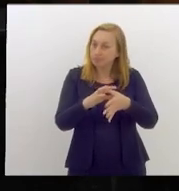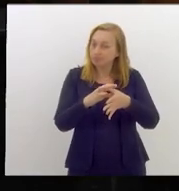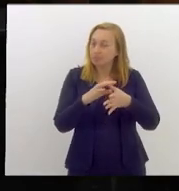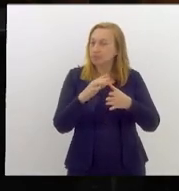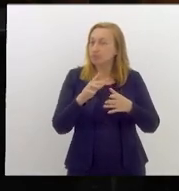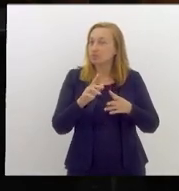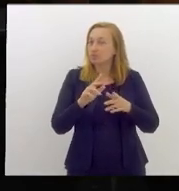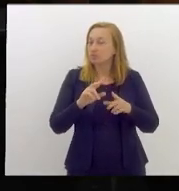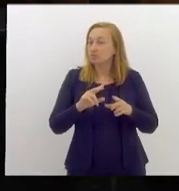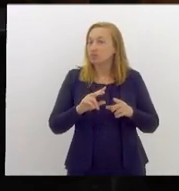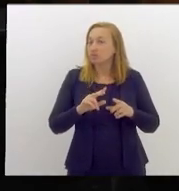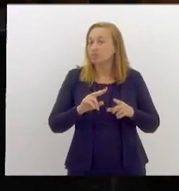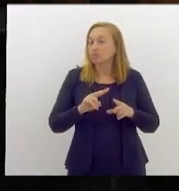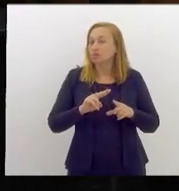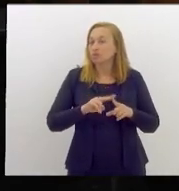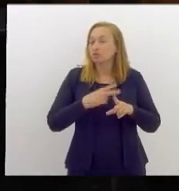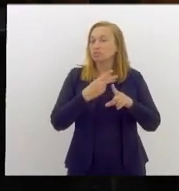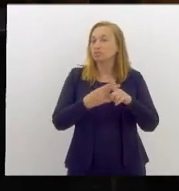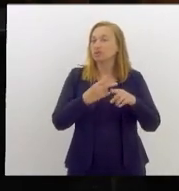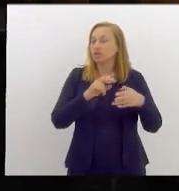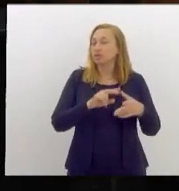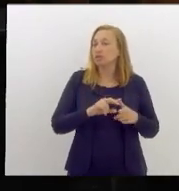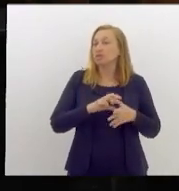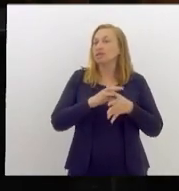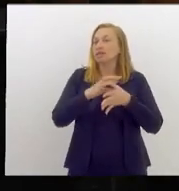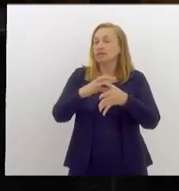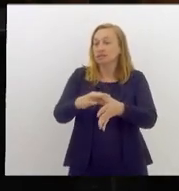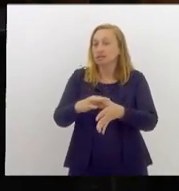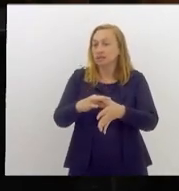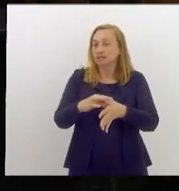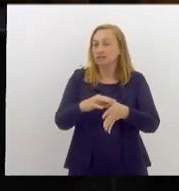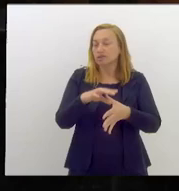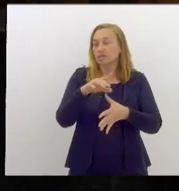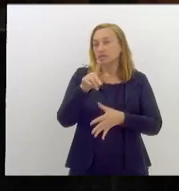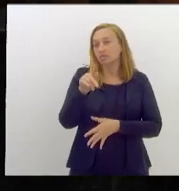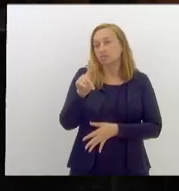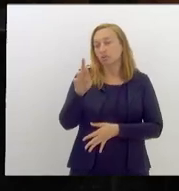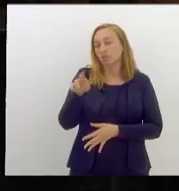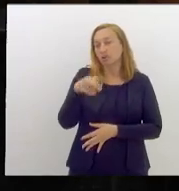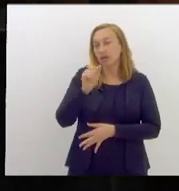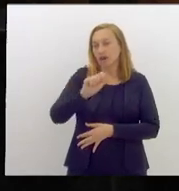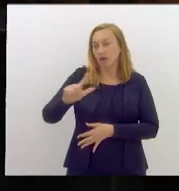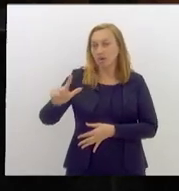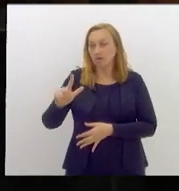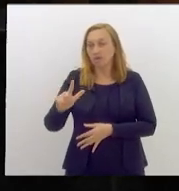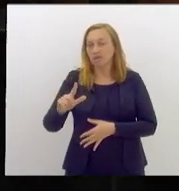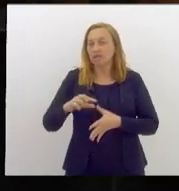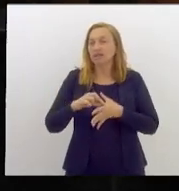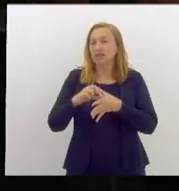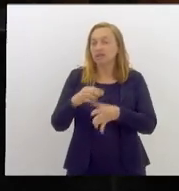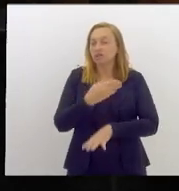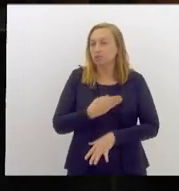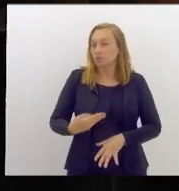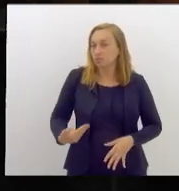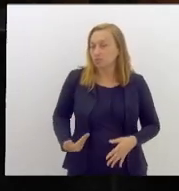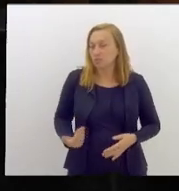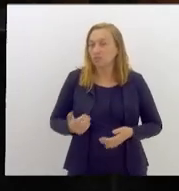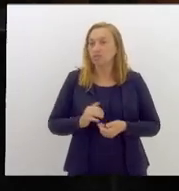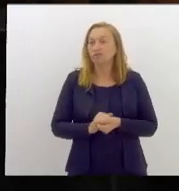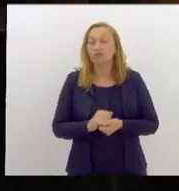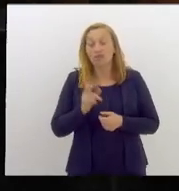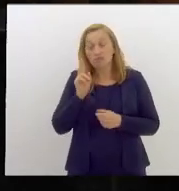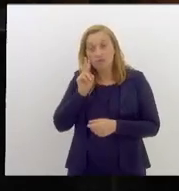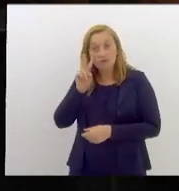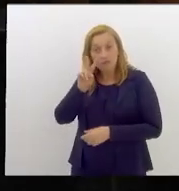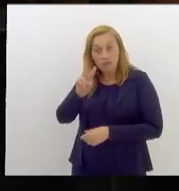no plural que eu não quero nomear ninguém se as lideranças governamentistas irão olhar